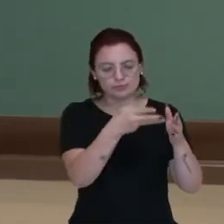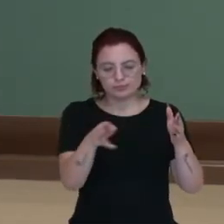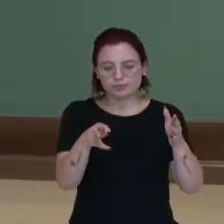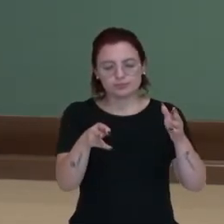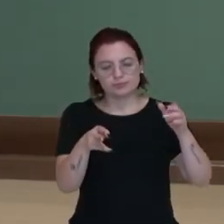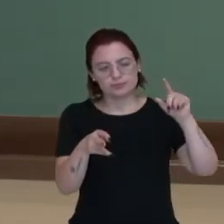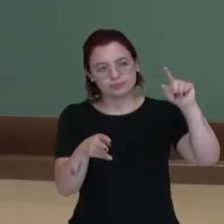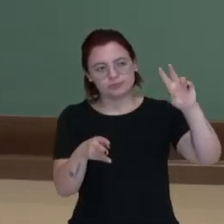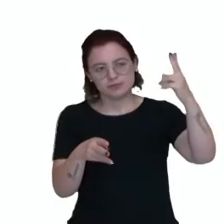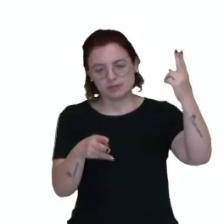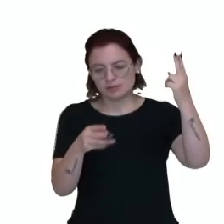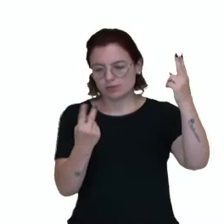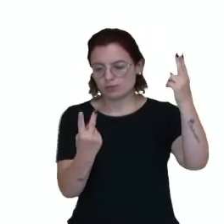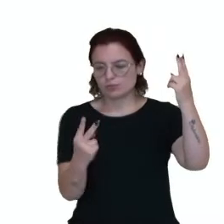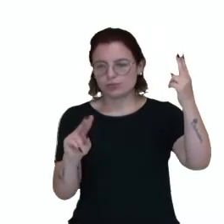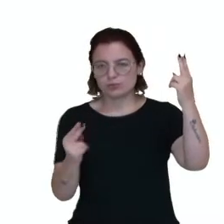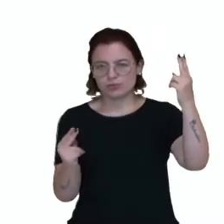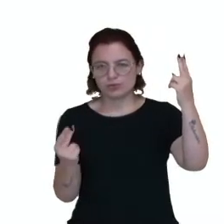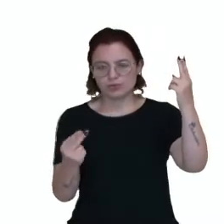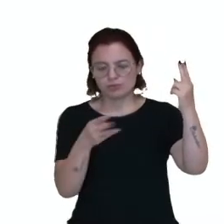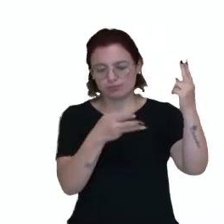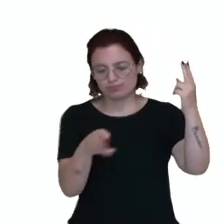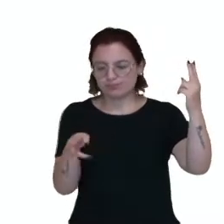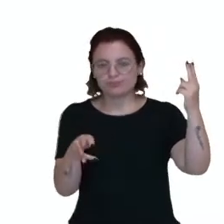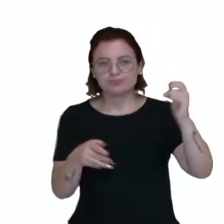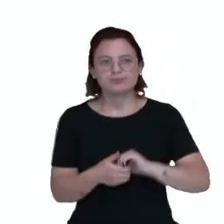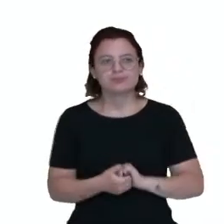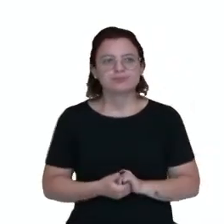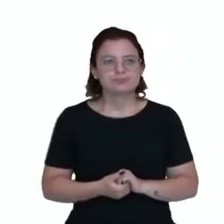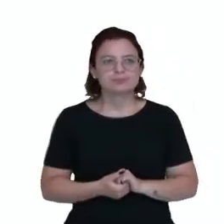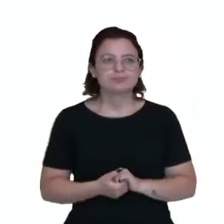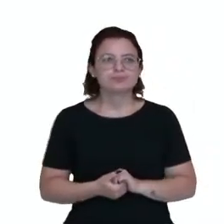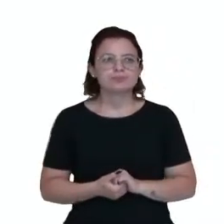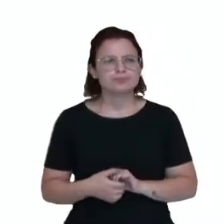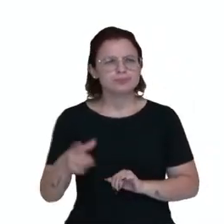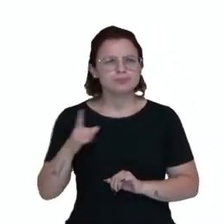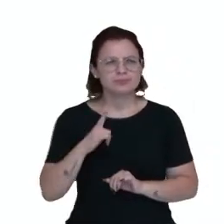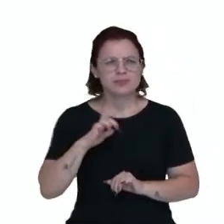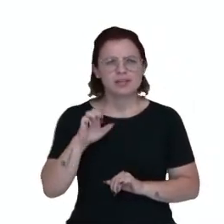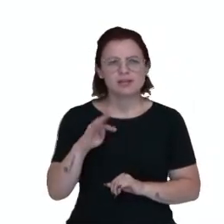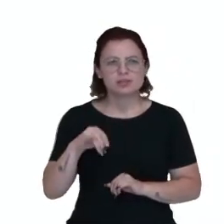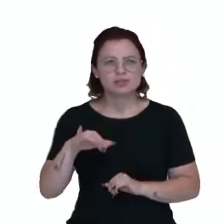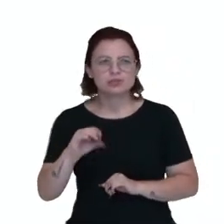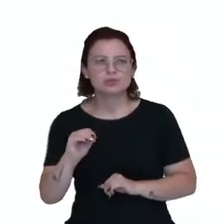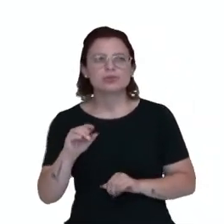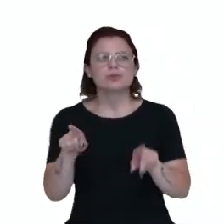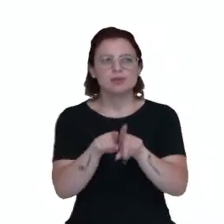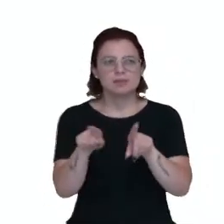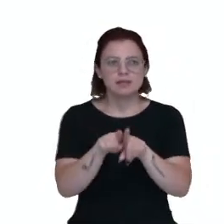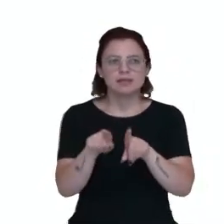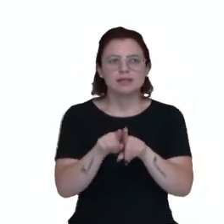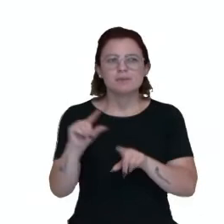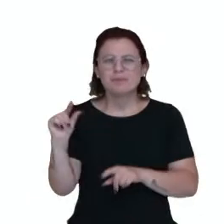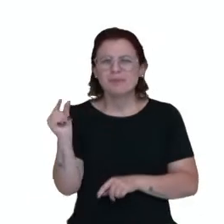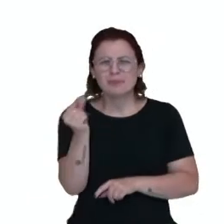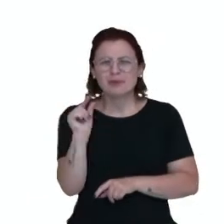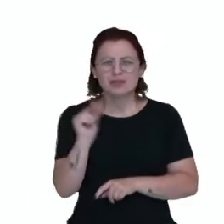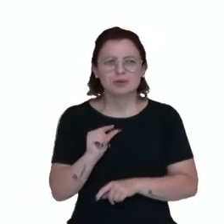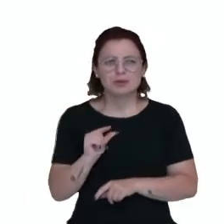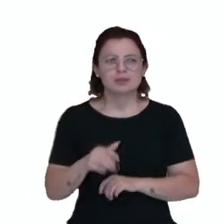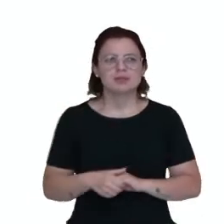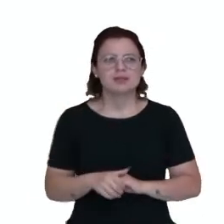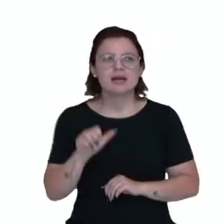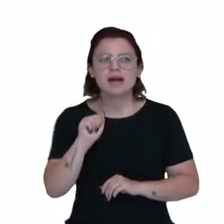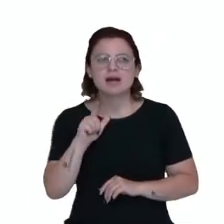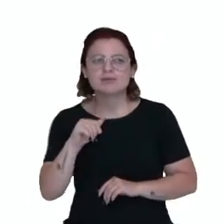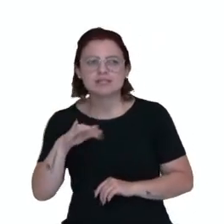hidrogênios. É também denominado por etino, é o menor alcino possível, utilizado na fabricação